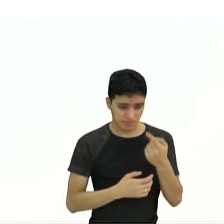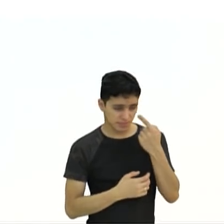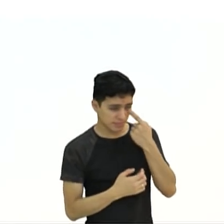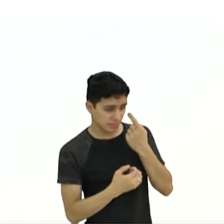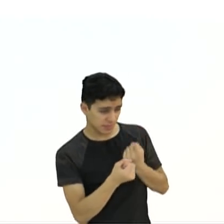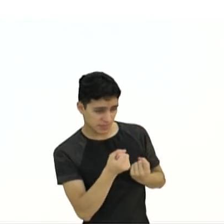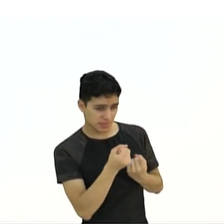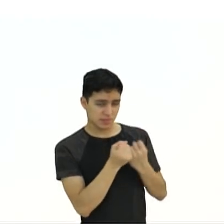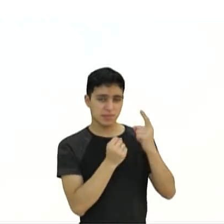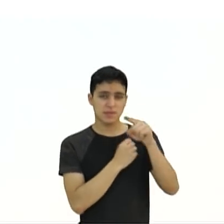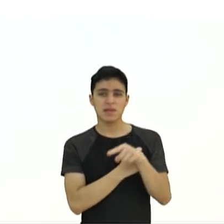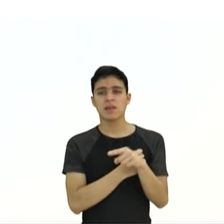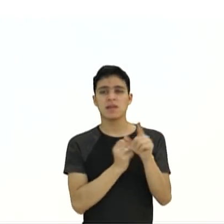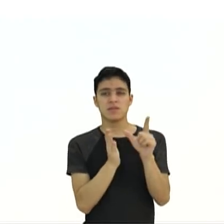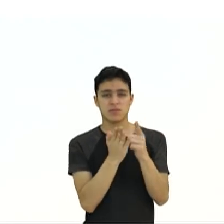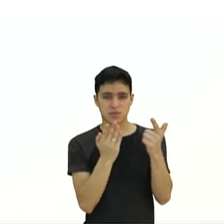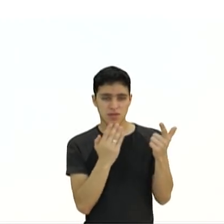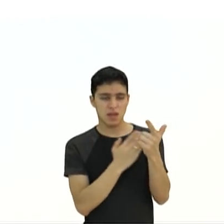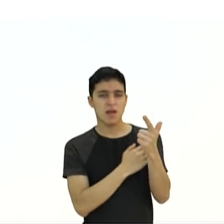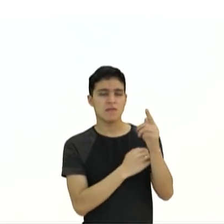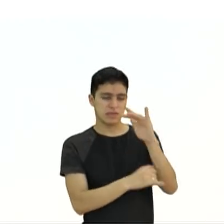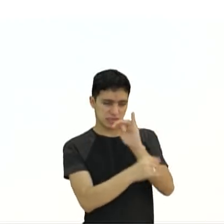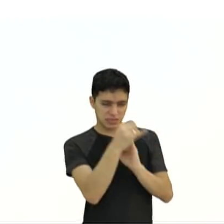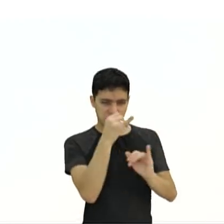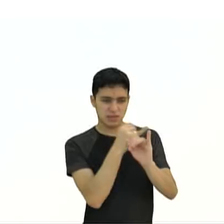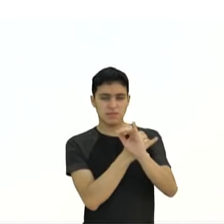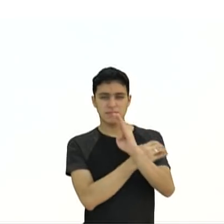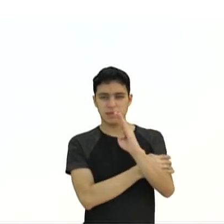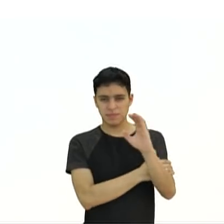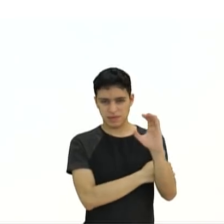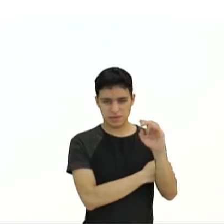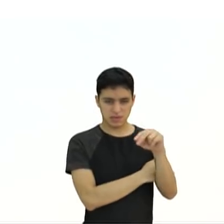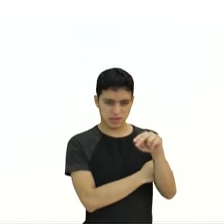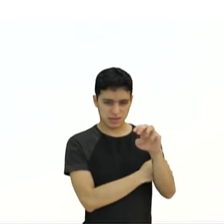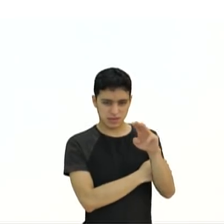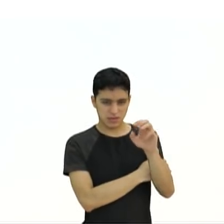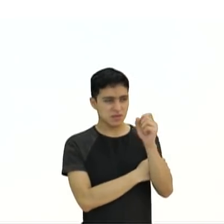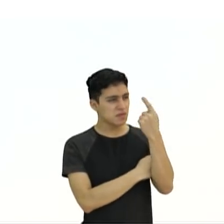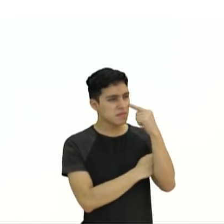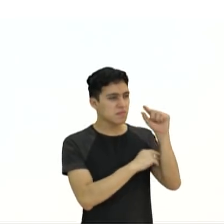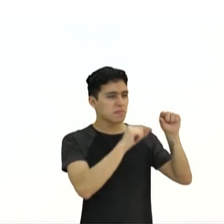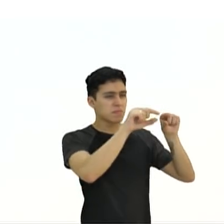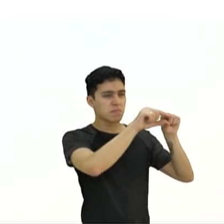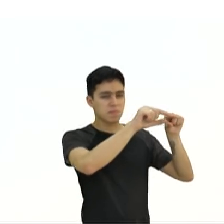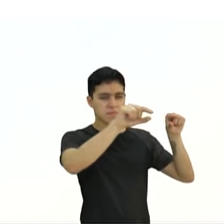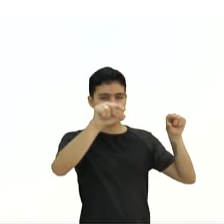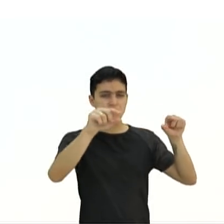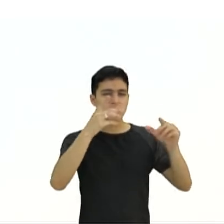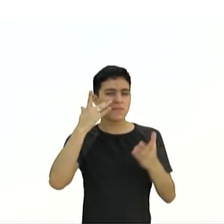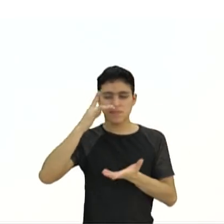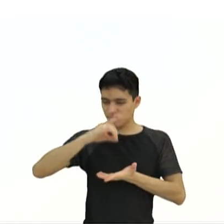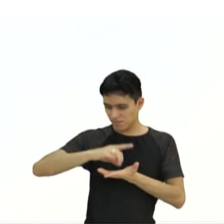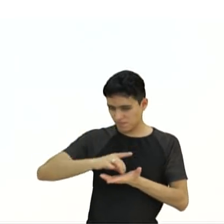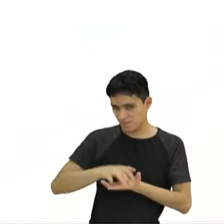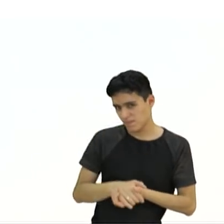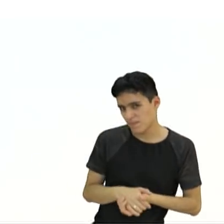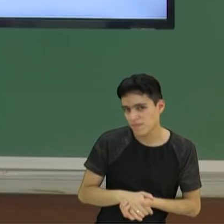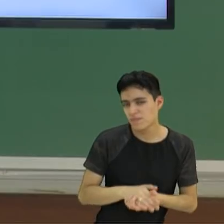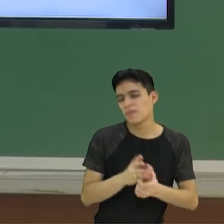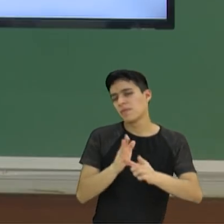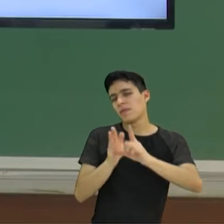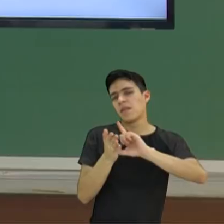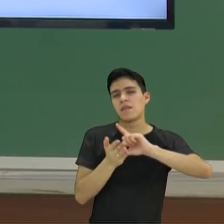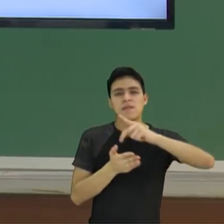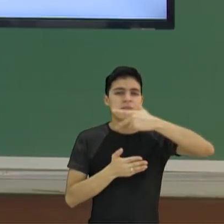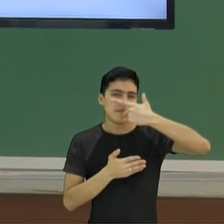jornal online BBC News. Fica comprovado pela presença do cabeçalho com as seções do site. Isso mesmo, foi o que a gente acabou